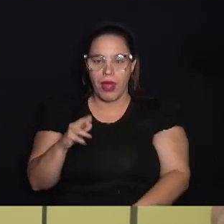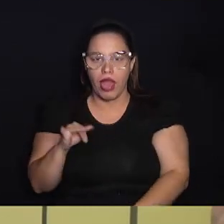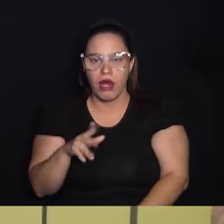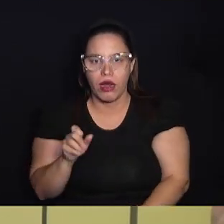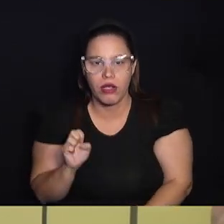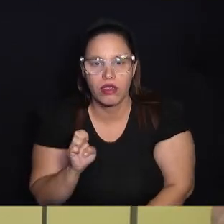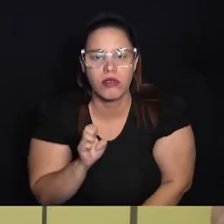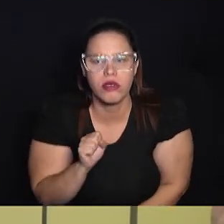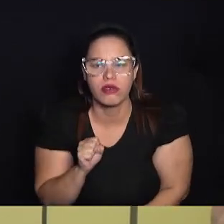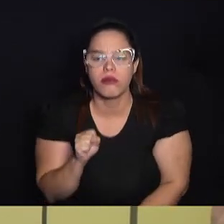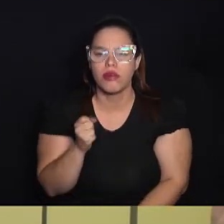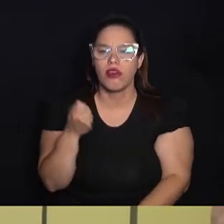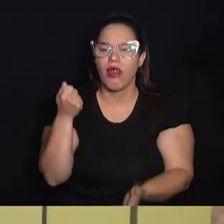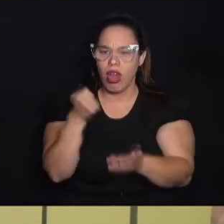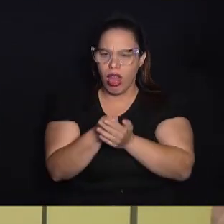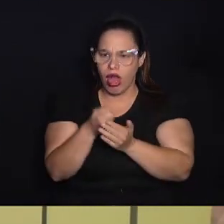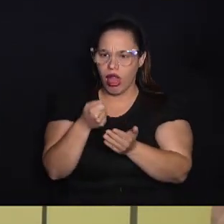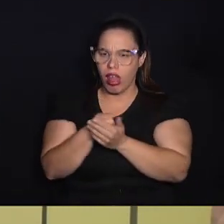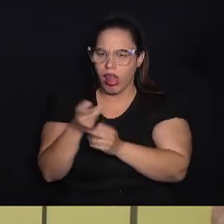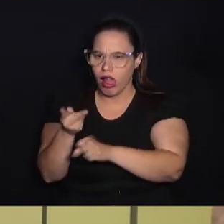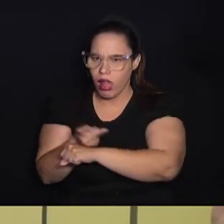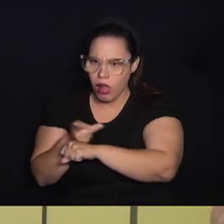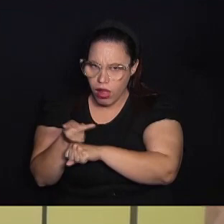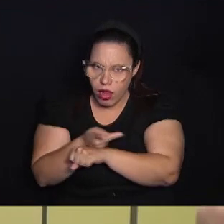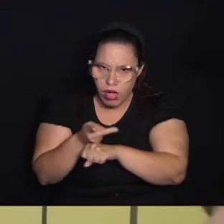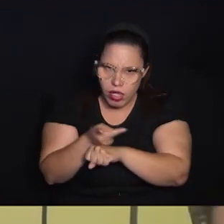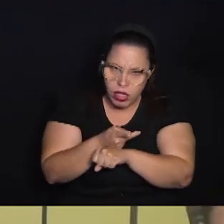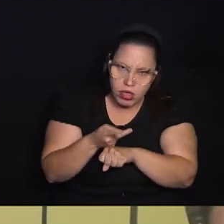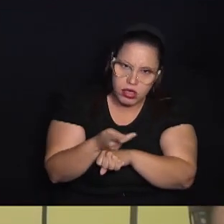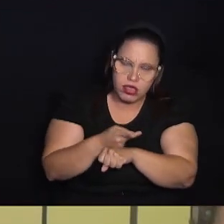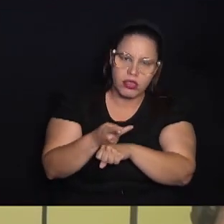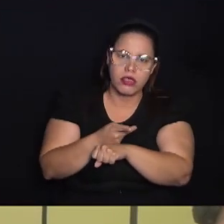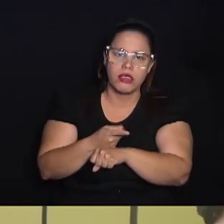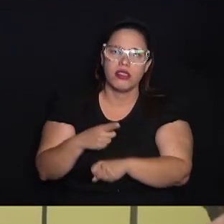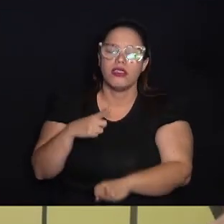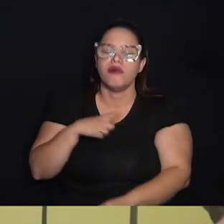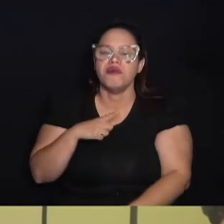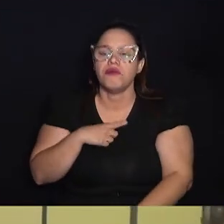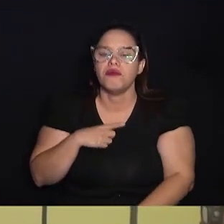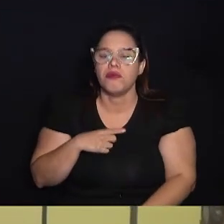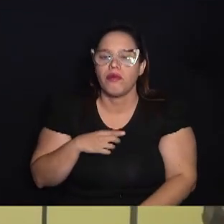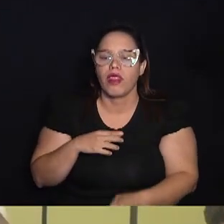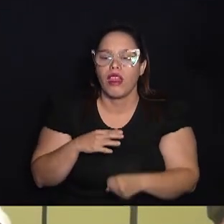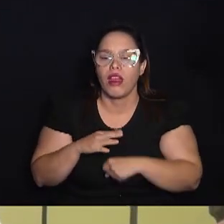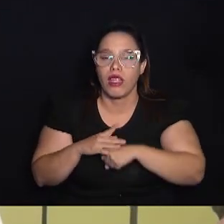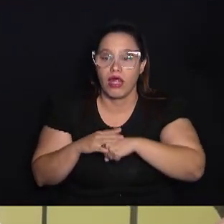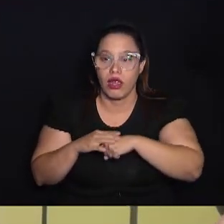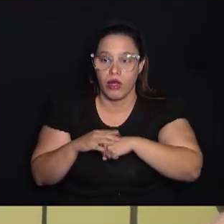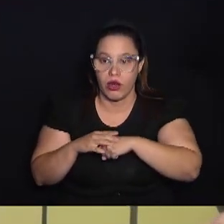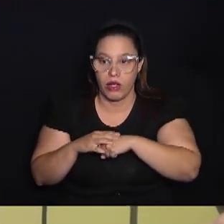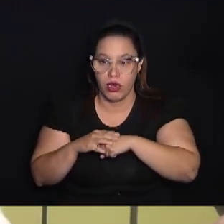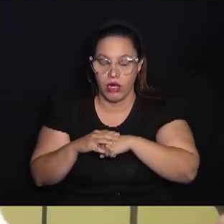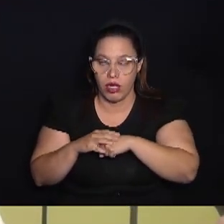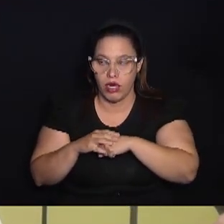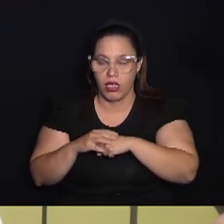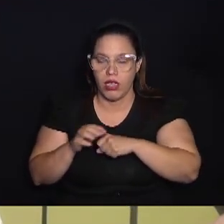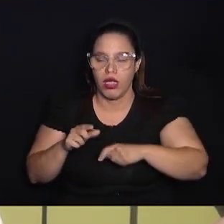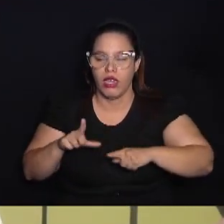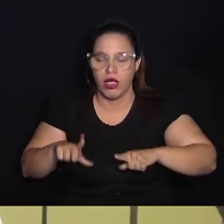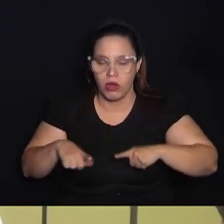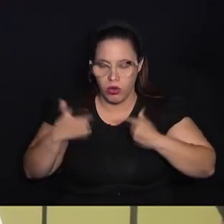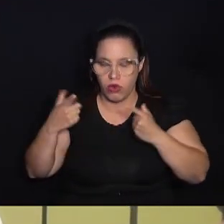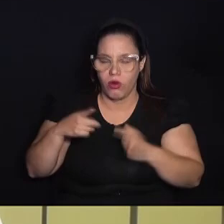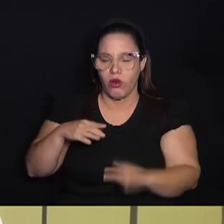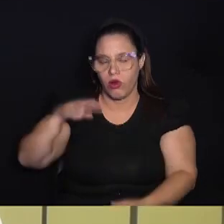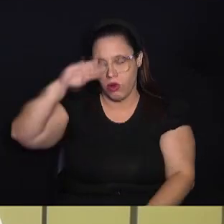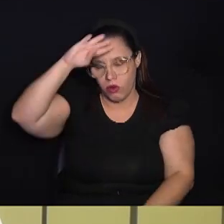pessoas ricas procuravam para poder é ter a cura de alguma doença e ele lutou também contra a febre amarela bom outro